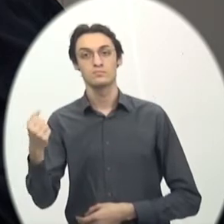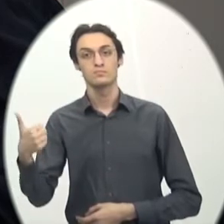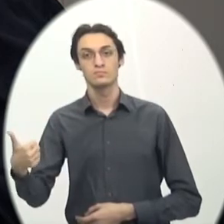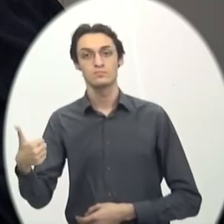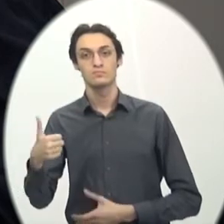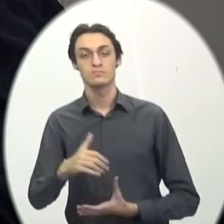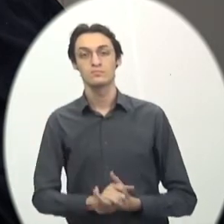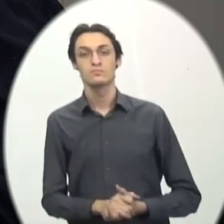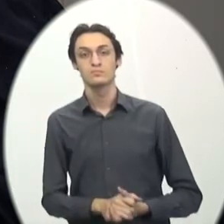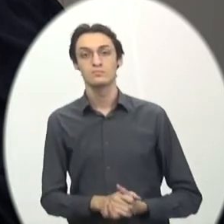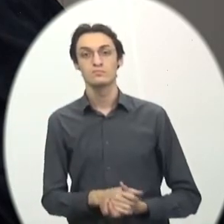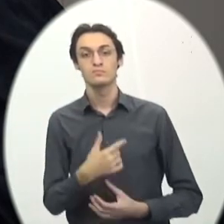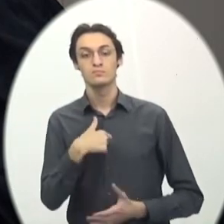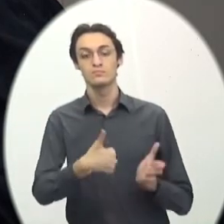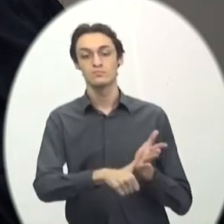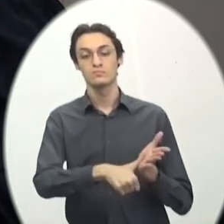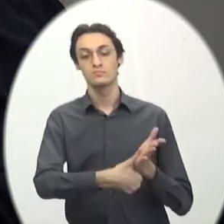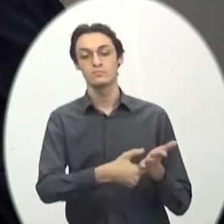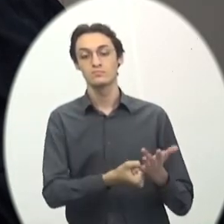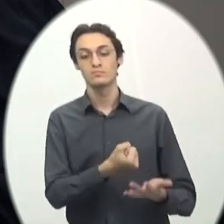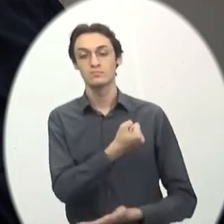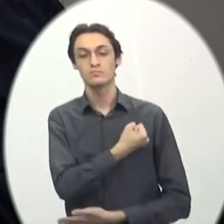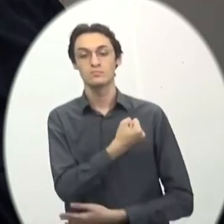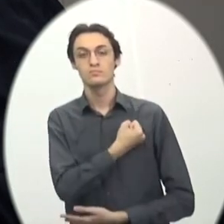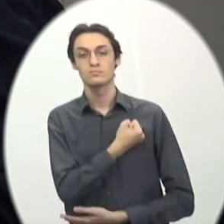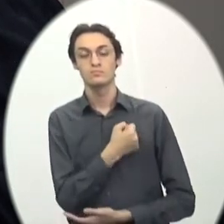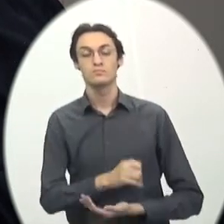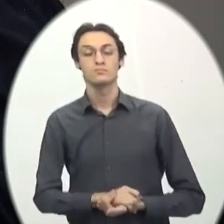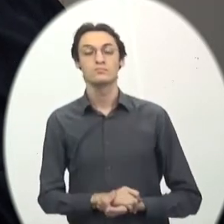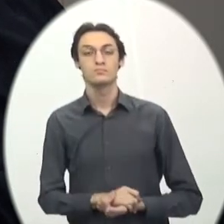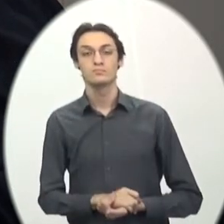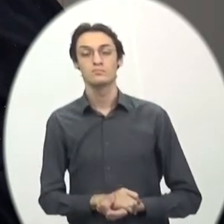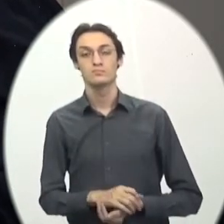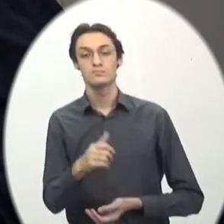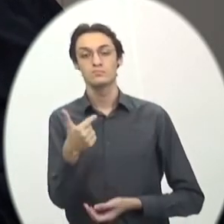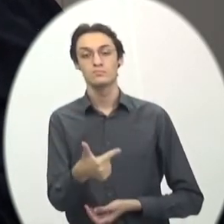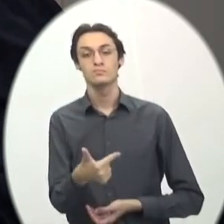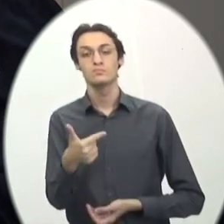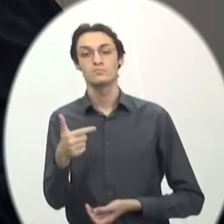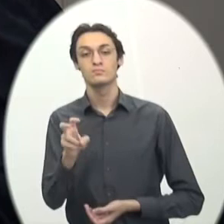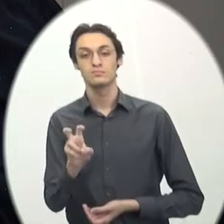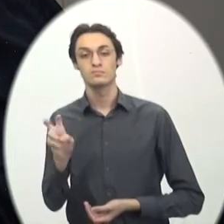226-049-788-81, portador da cédula de identidade sobre o número